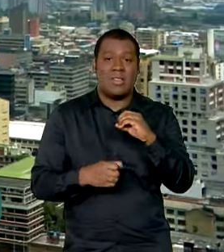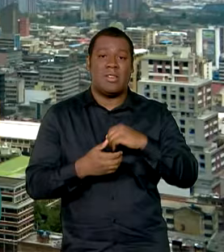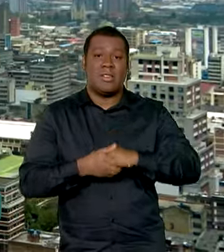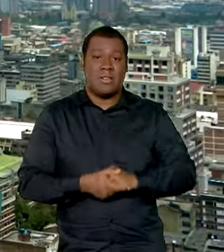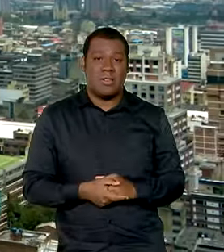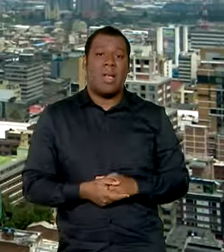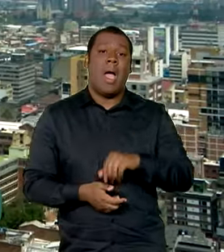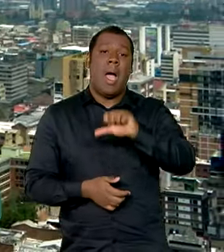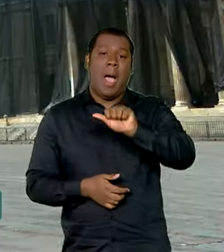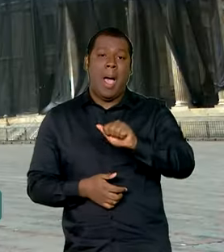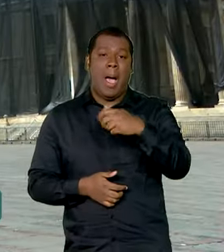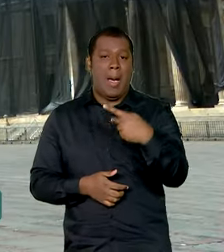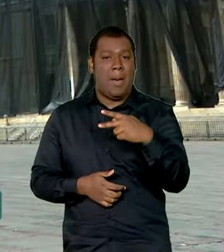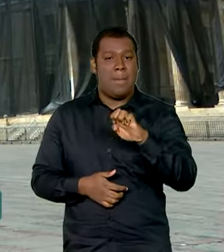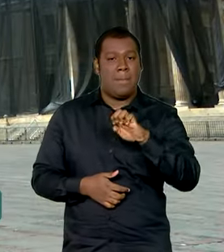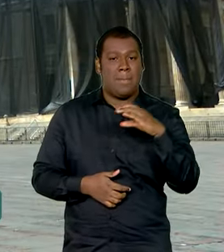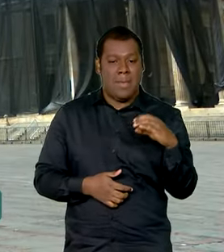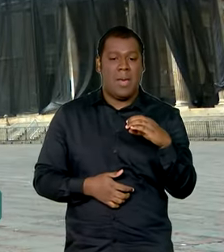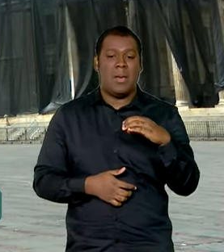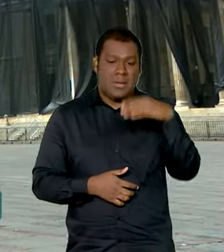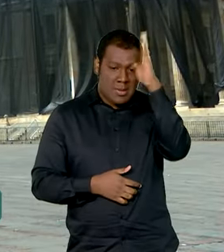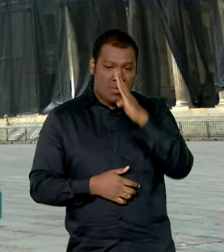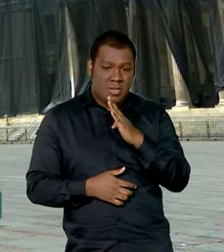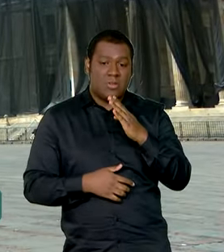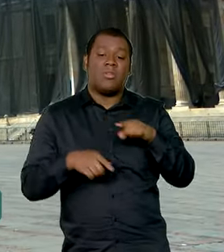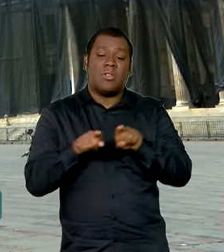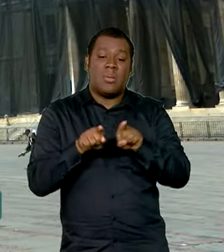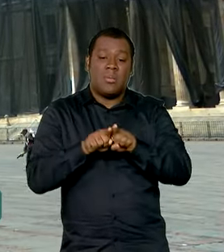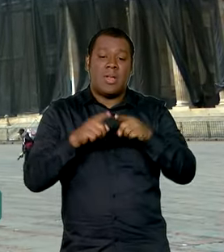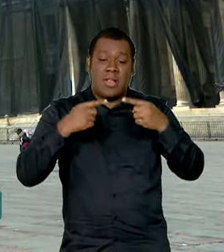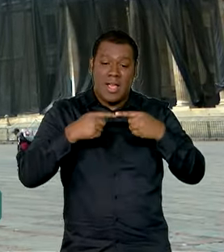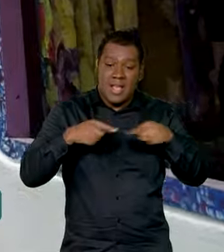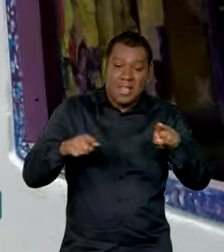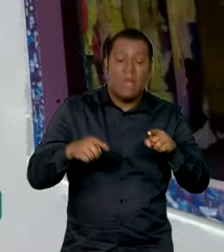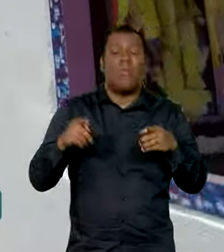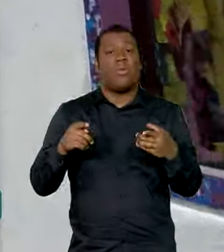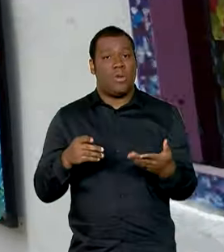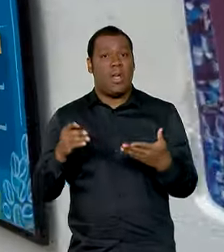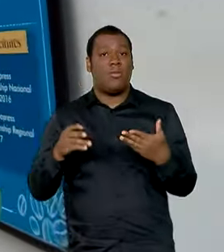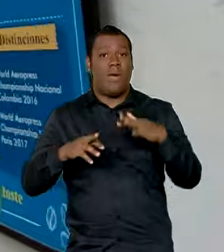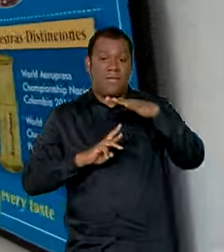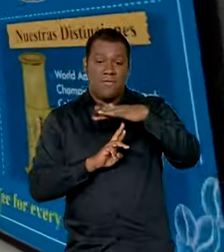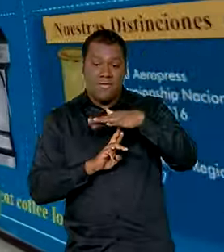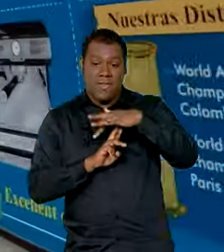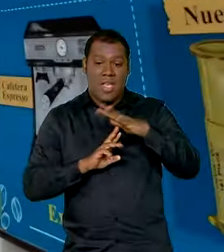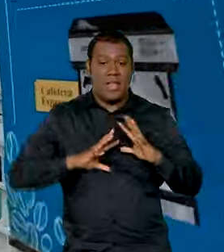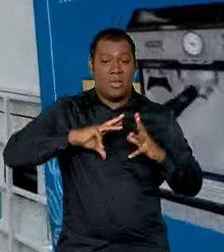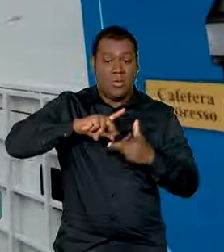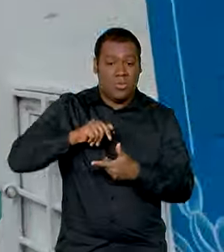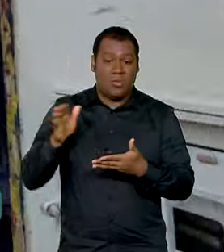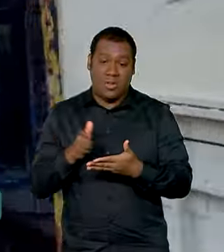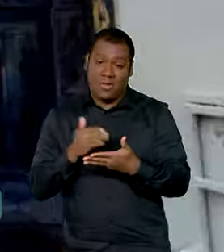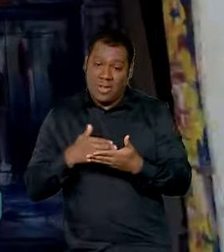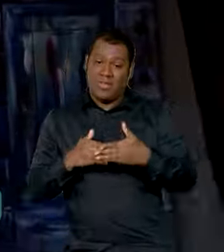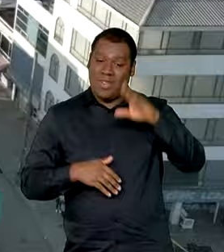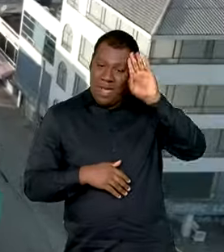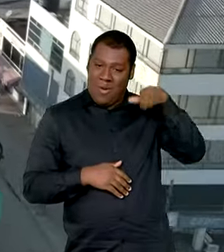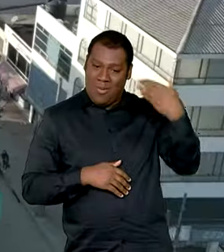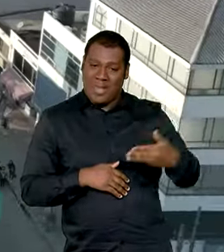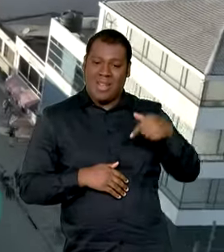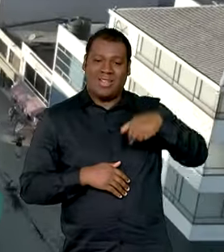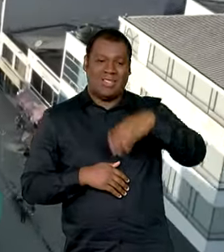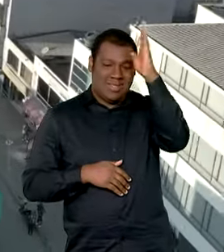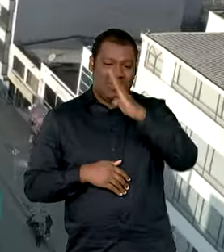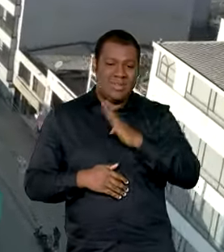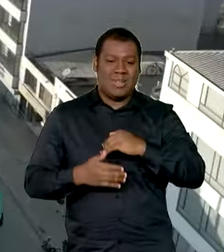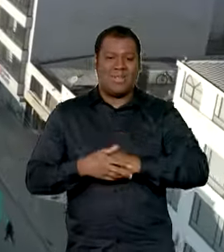organizado pela Apex Brasil, e farão a abertura da Feira Internacional do Livro, em que o Brasil será o país homenageado.